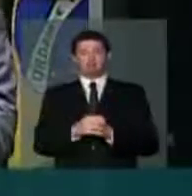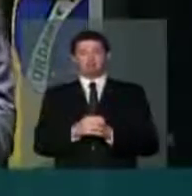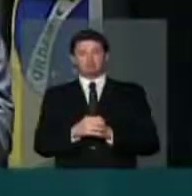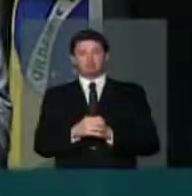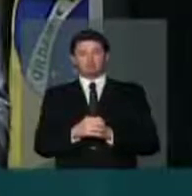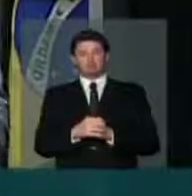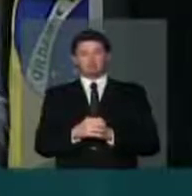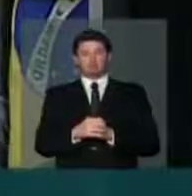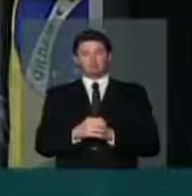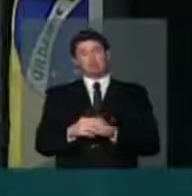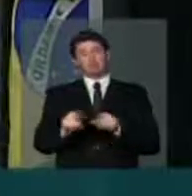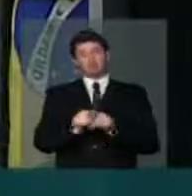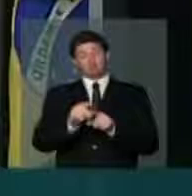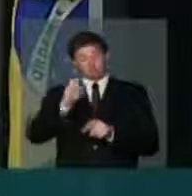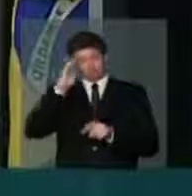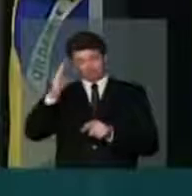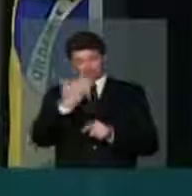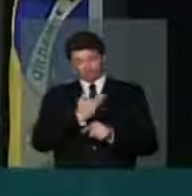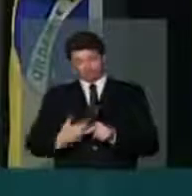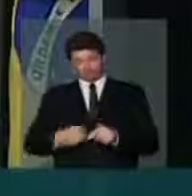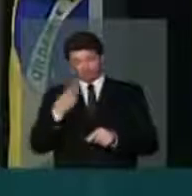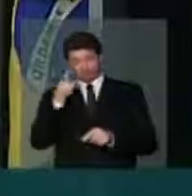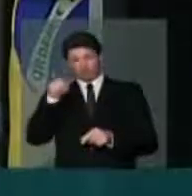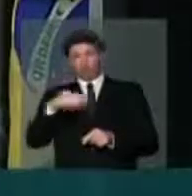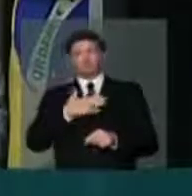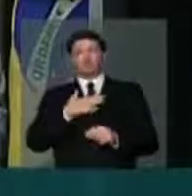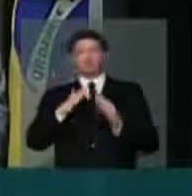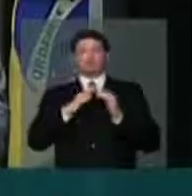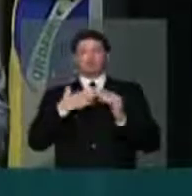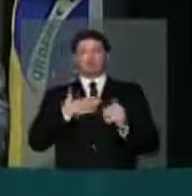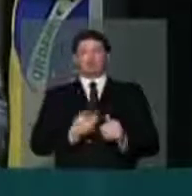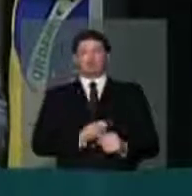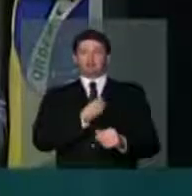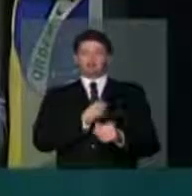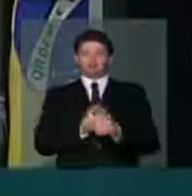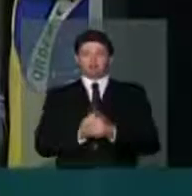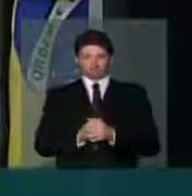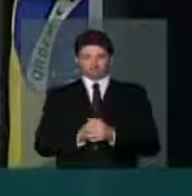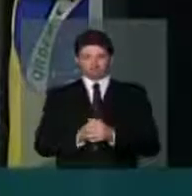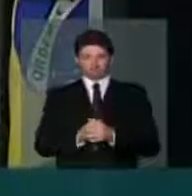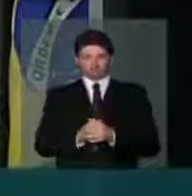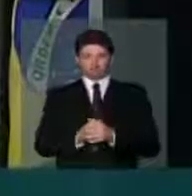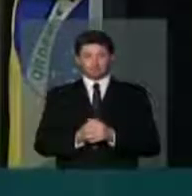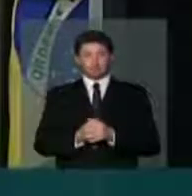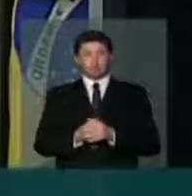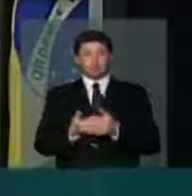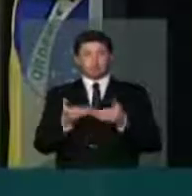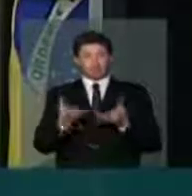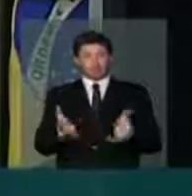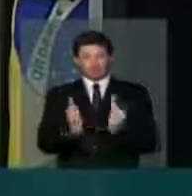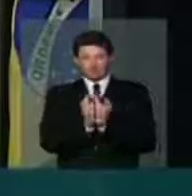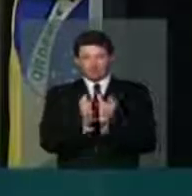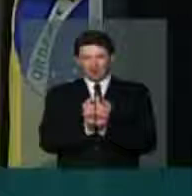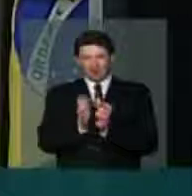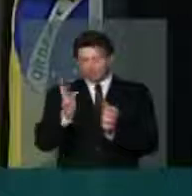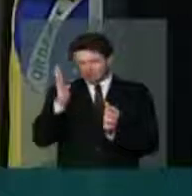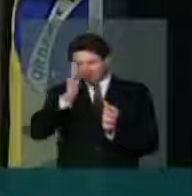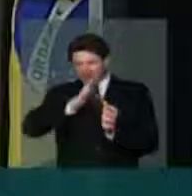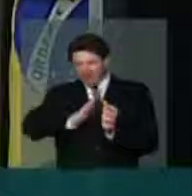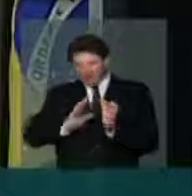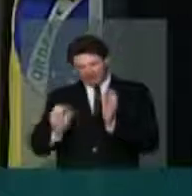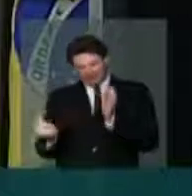na maior marca do governo, o Minha Casa Minha Vida. É com este pacote de